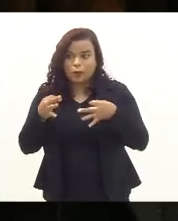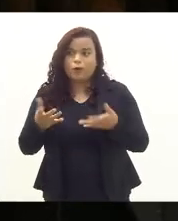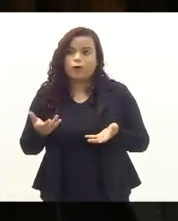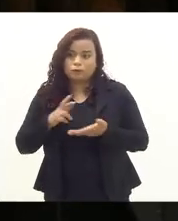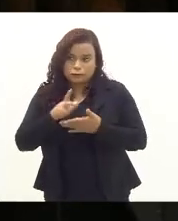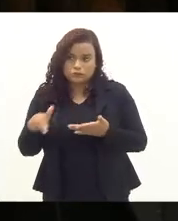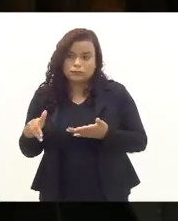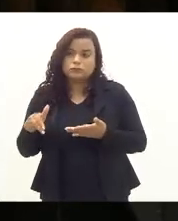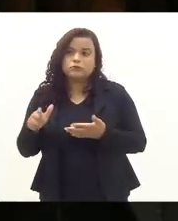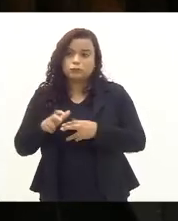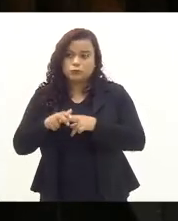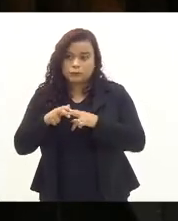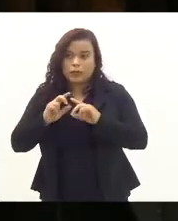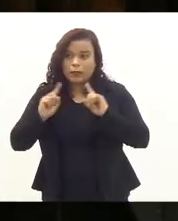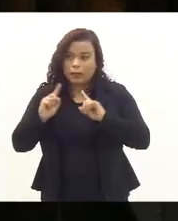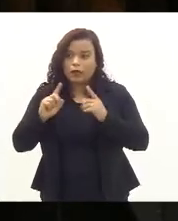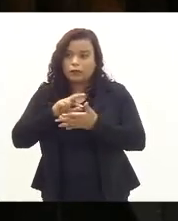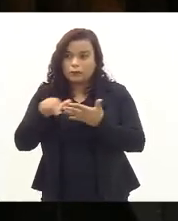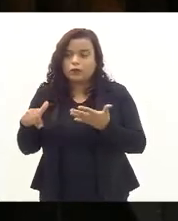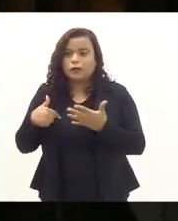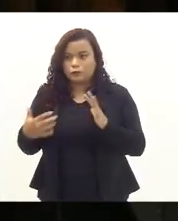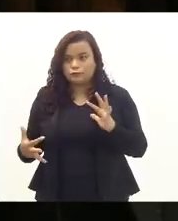por faltar